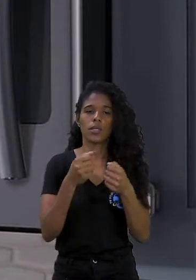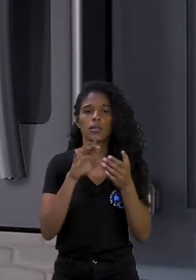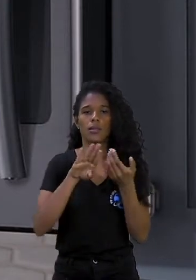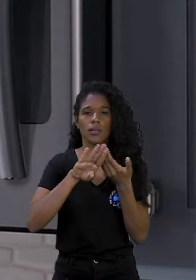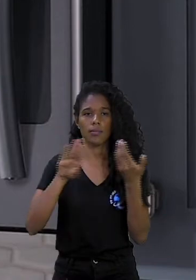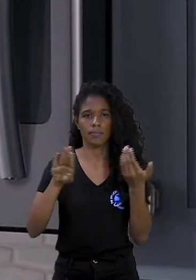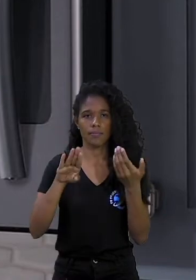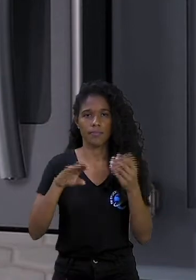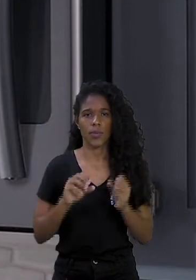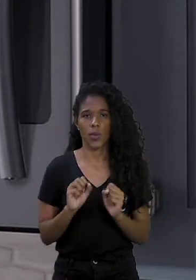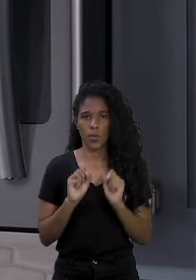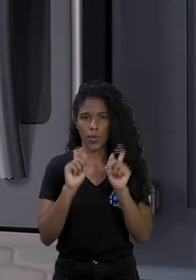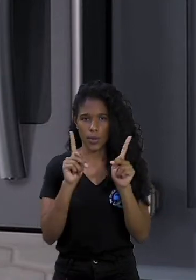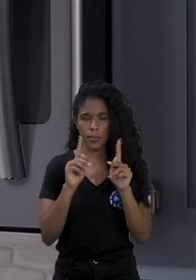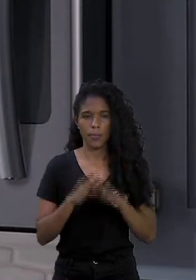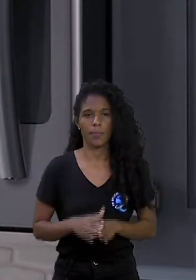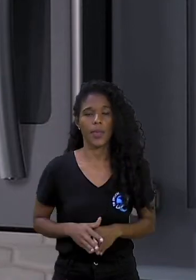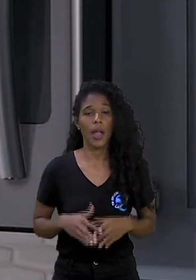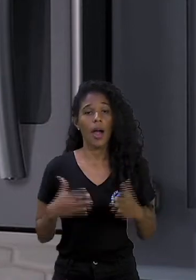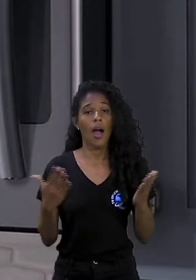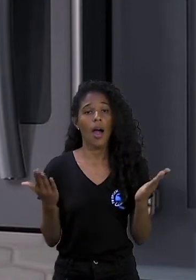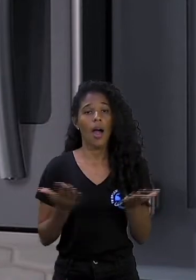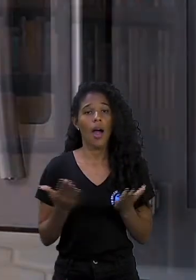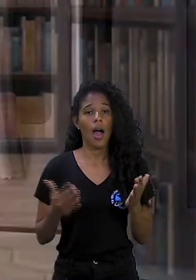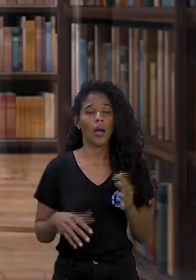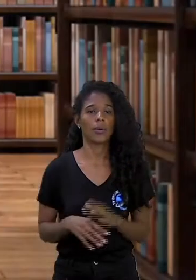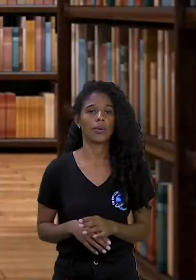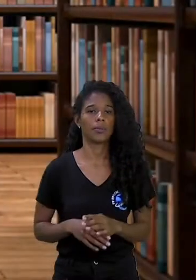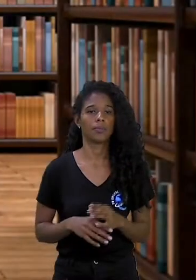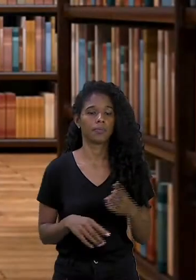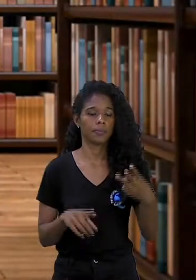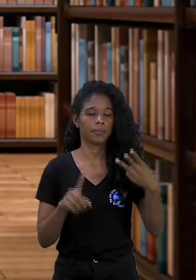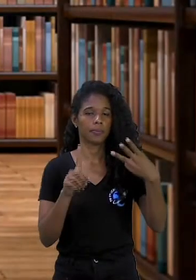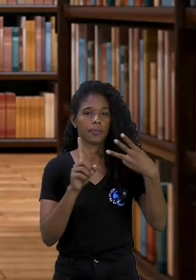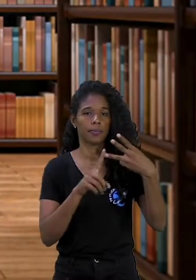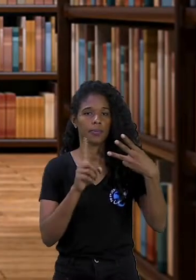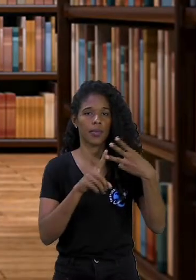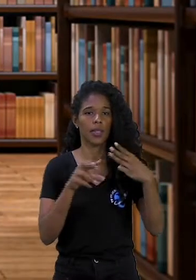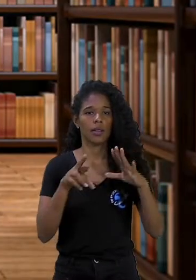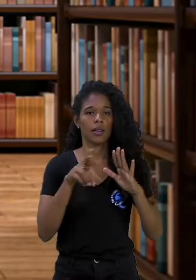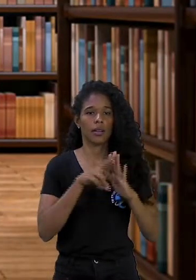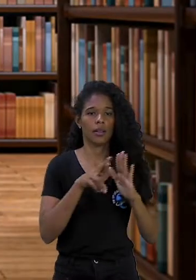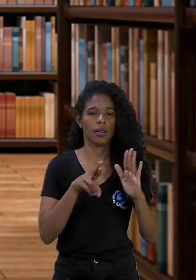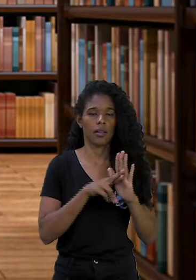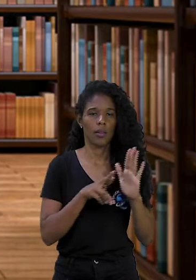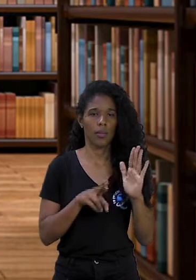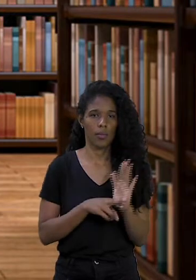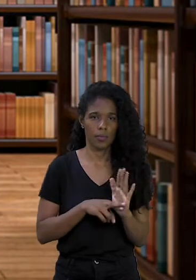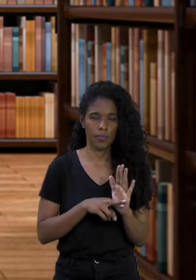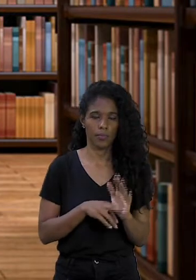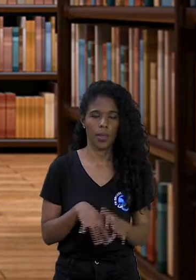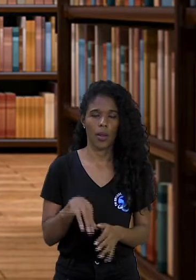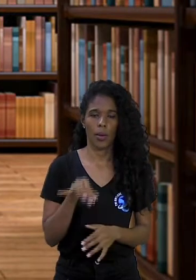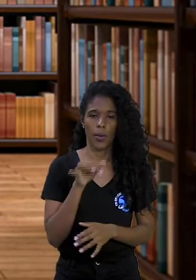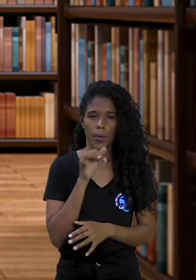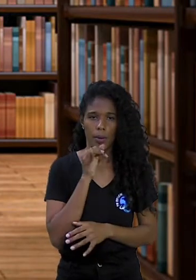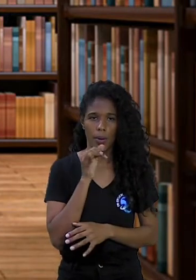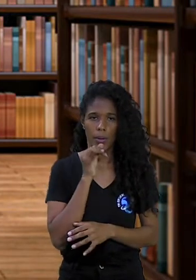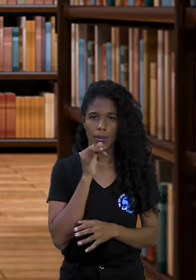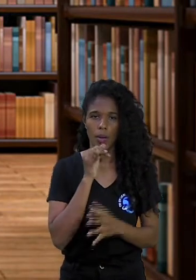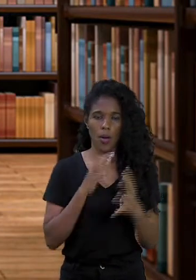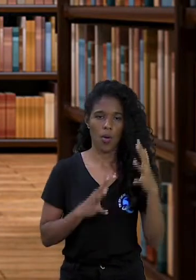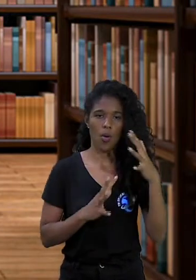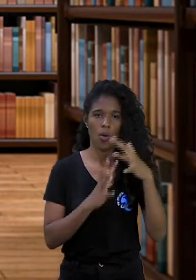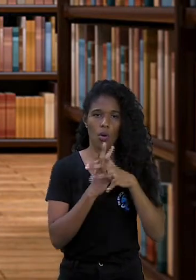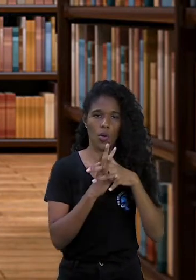hífen. Terceira regrinha, entre consoantes iguais. Eu trouxe para vocês alguns